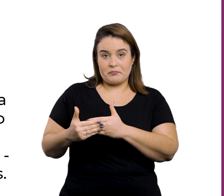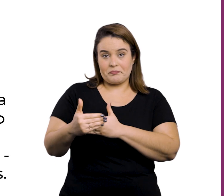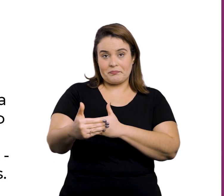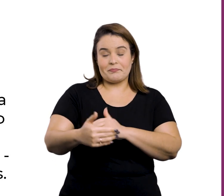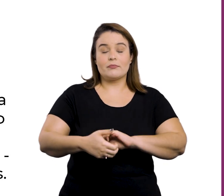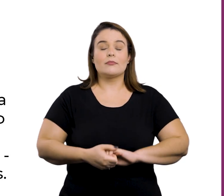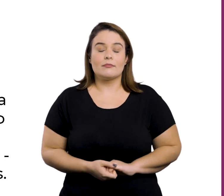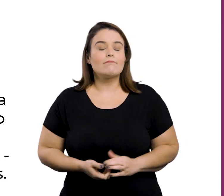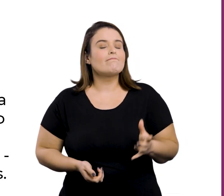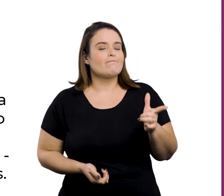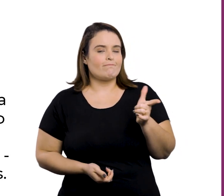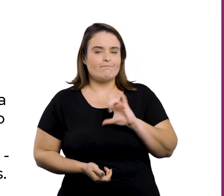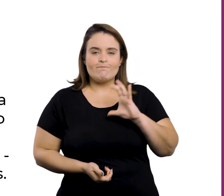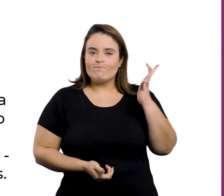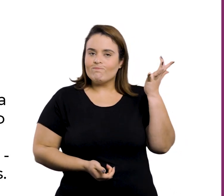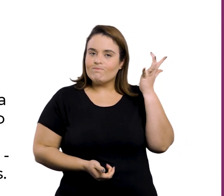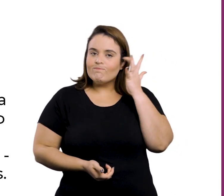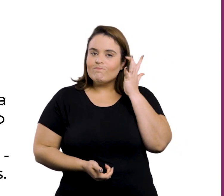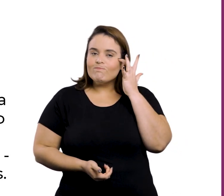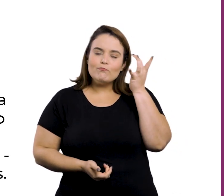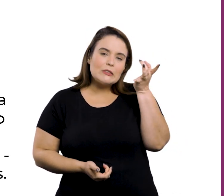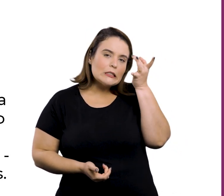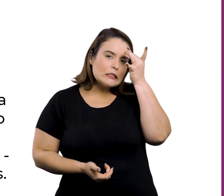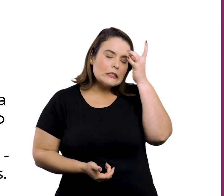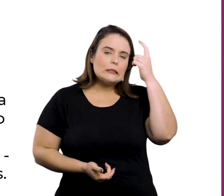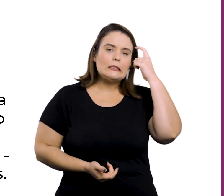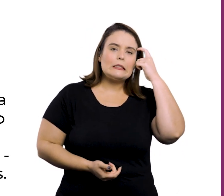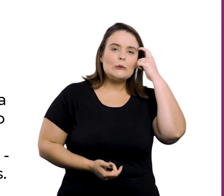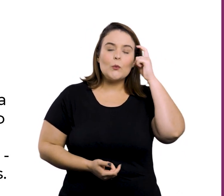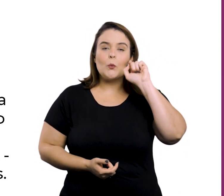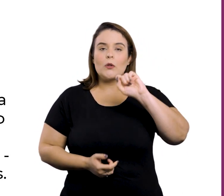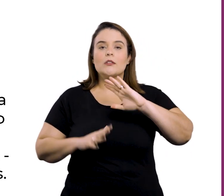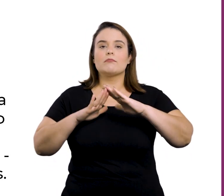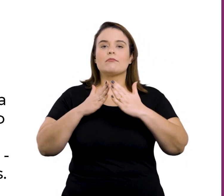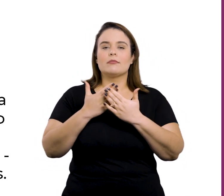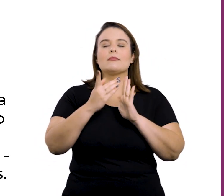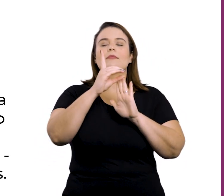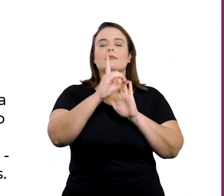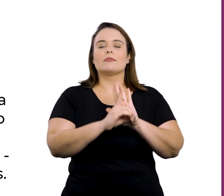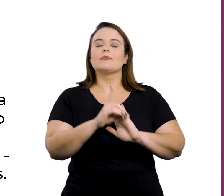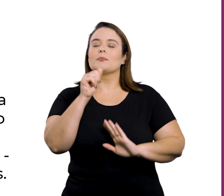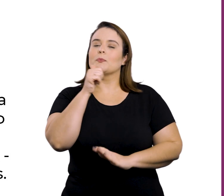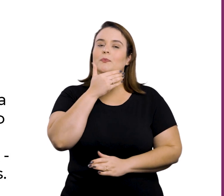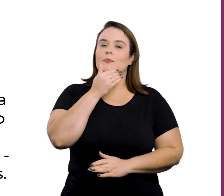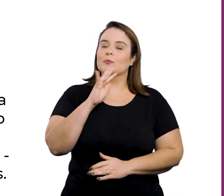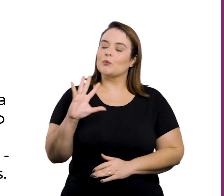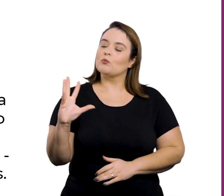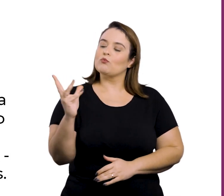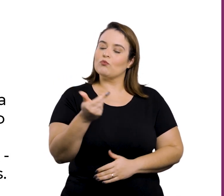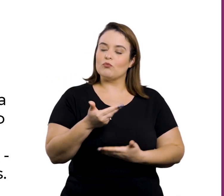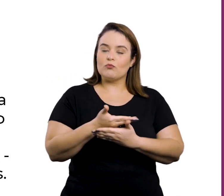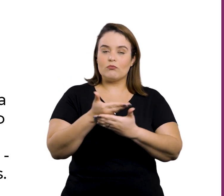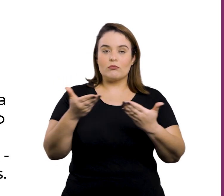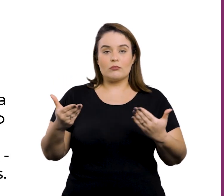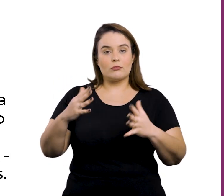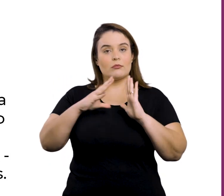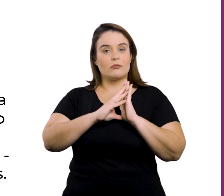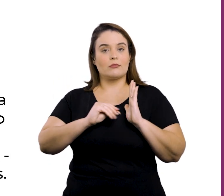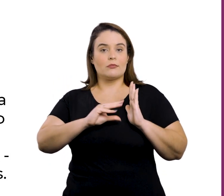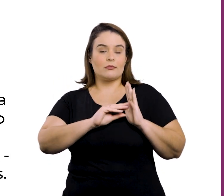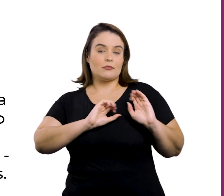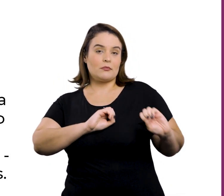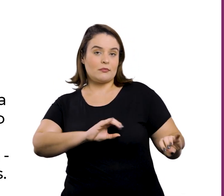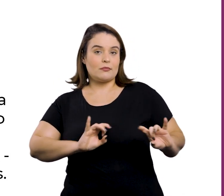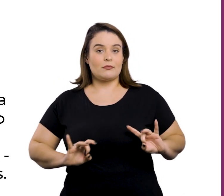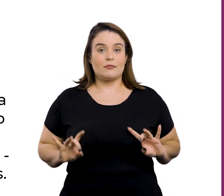2000. Houve, de fato, um amadurecimento da concepção de que a escola é um direito para todos e todas e que